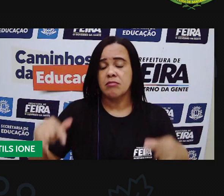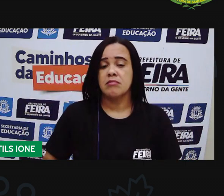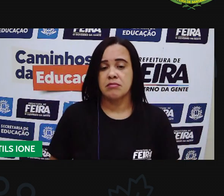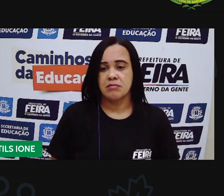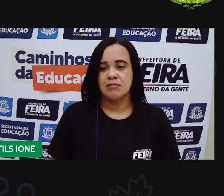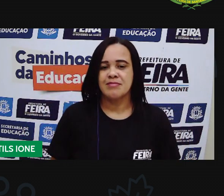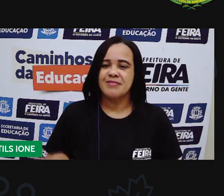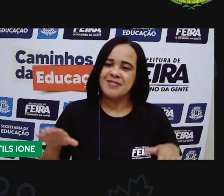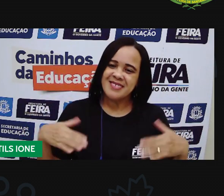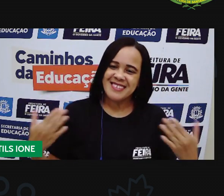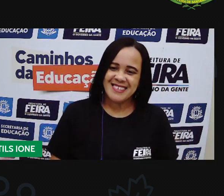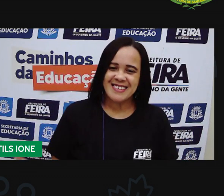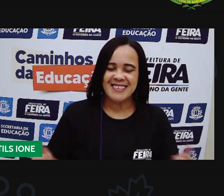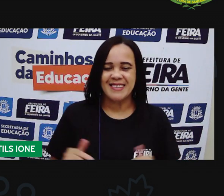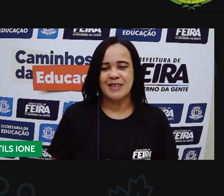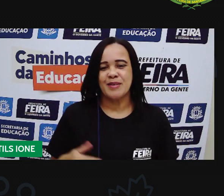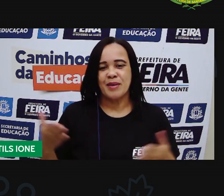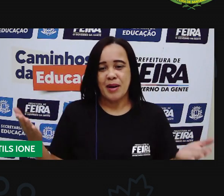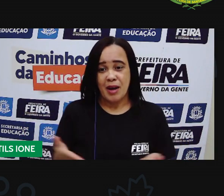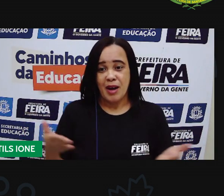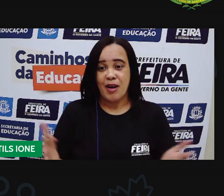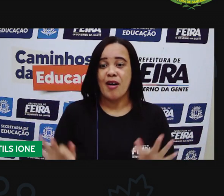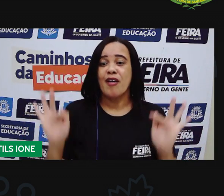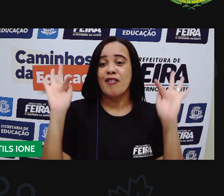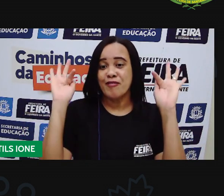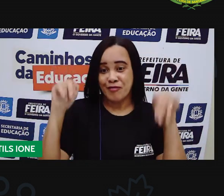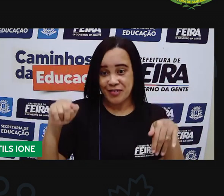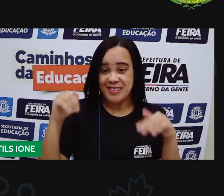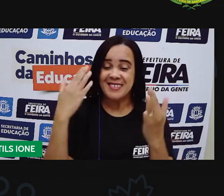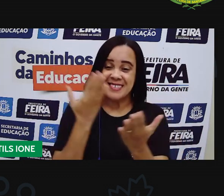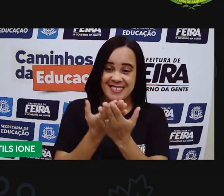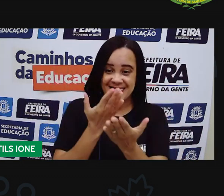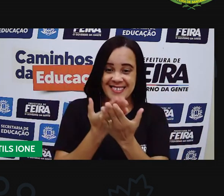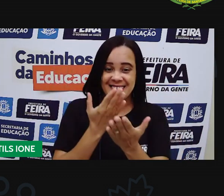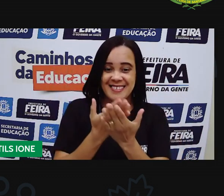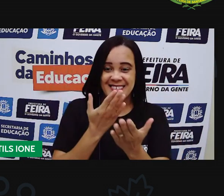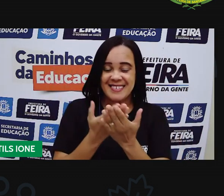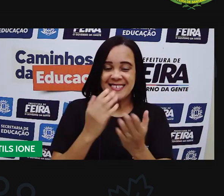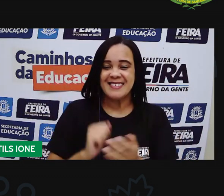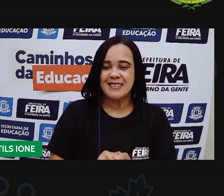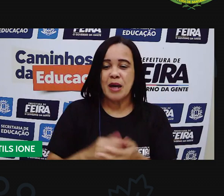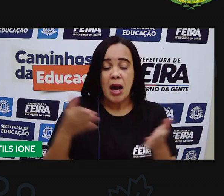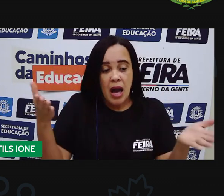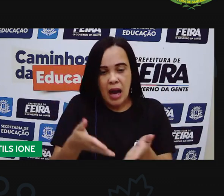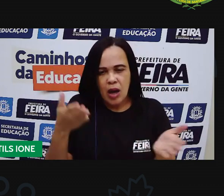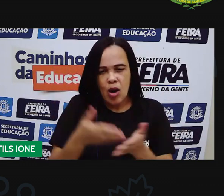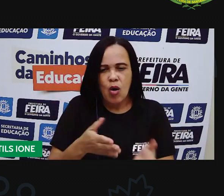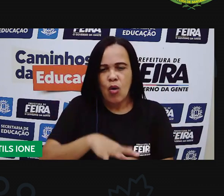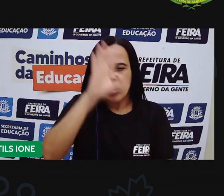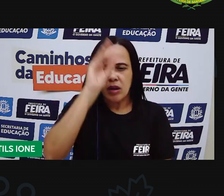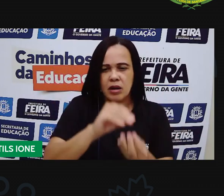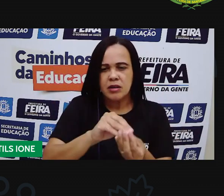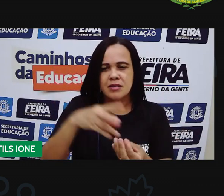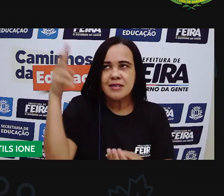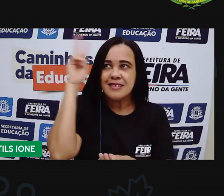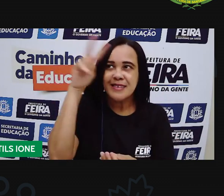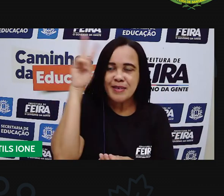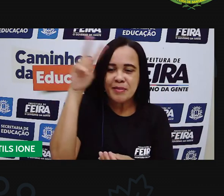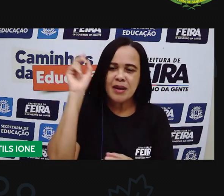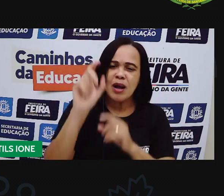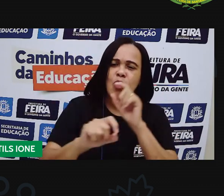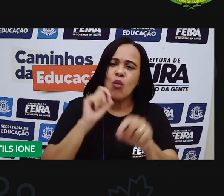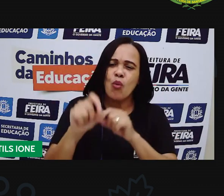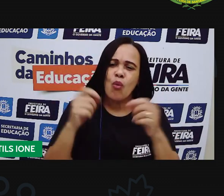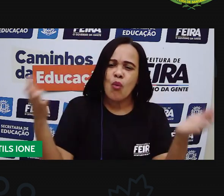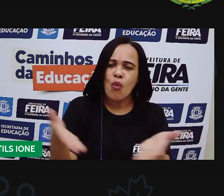Então, criançada, chegamos agora ao final da nossa aula e vamos aí relembrar o que foi que a gente trabalhou hoje. Então,